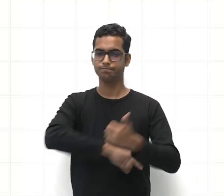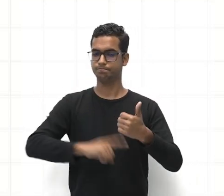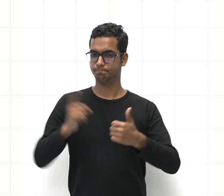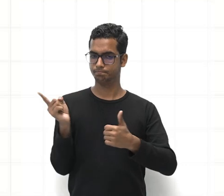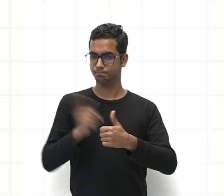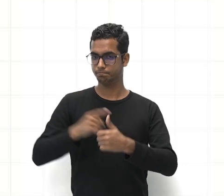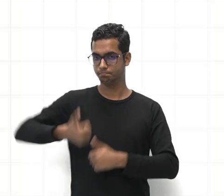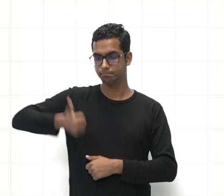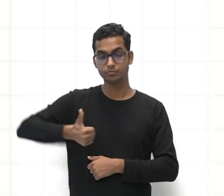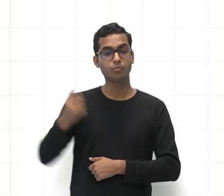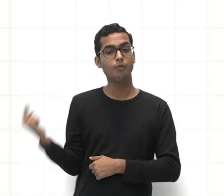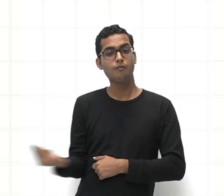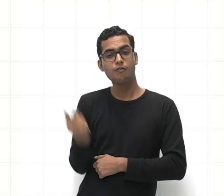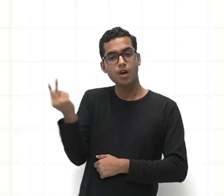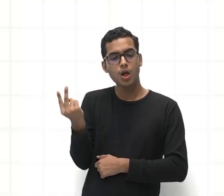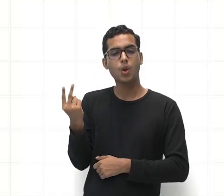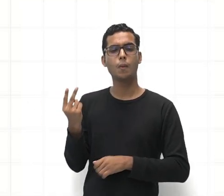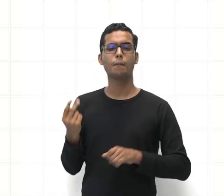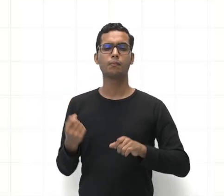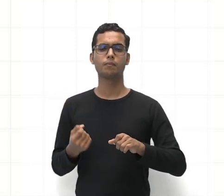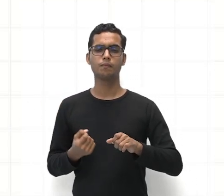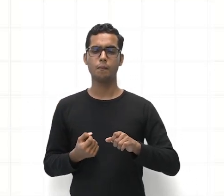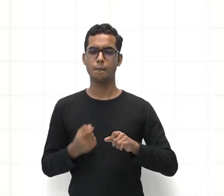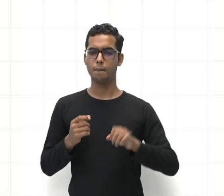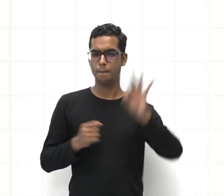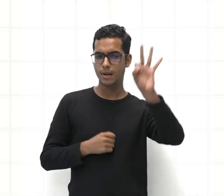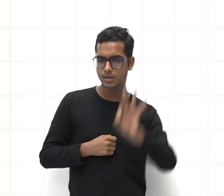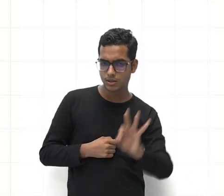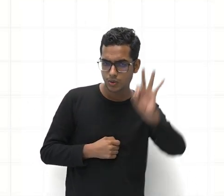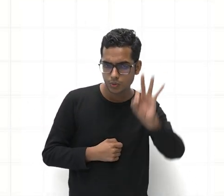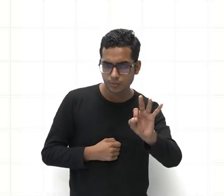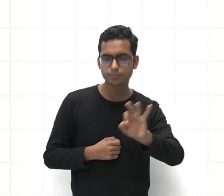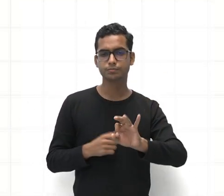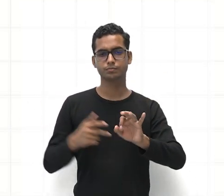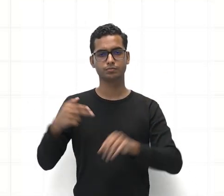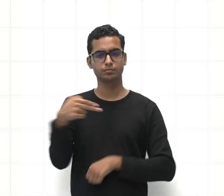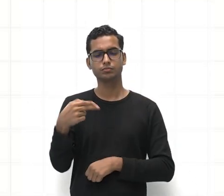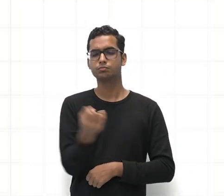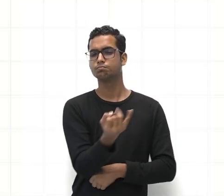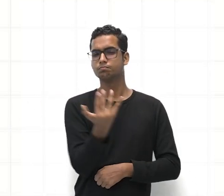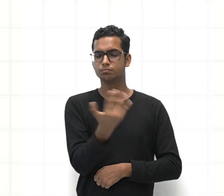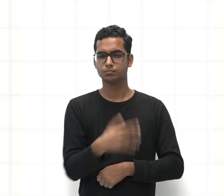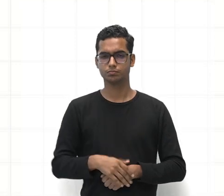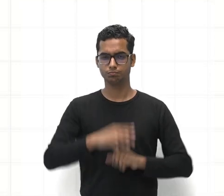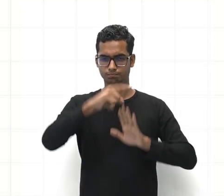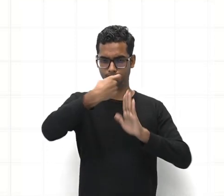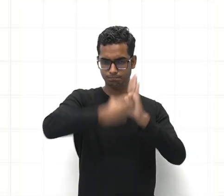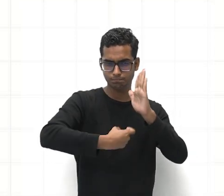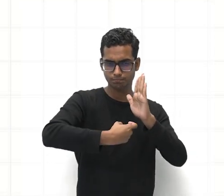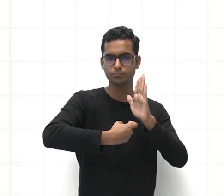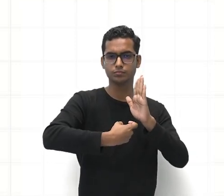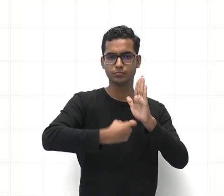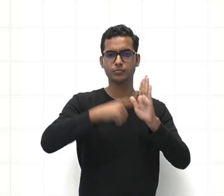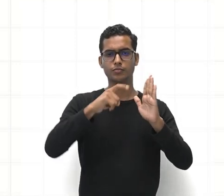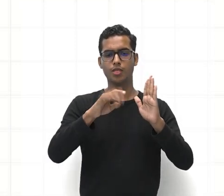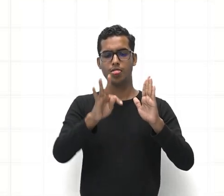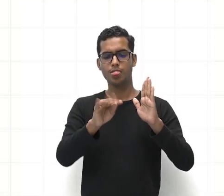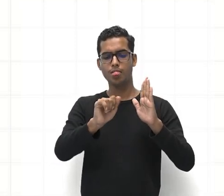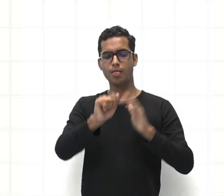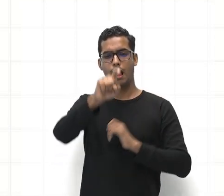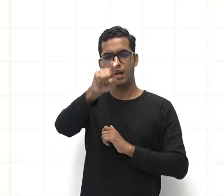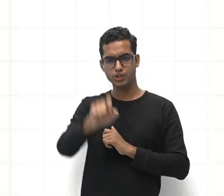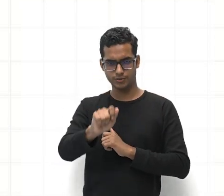valor percentual, ele é igual à taxa percentual, que no caso aqui é de